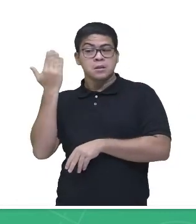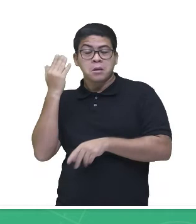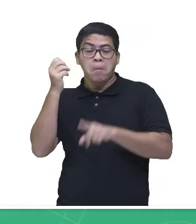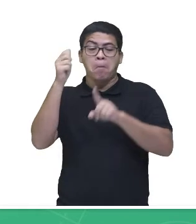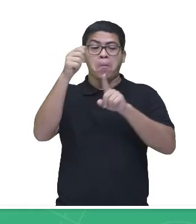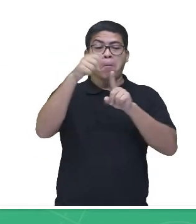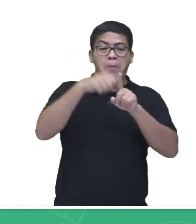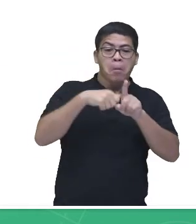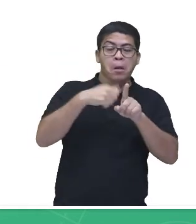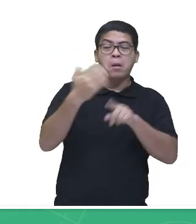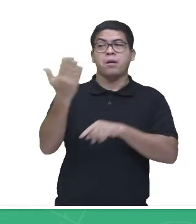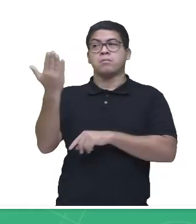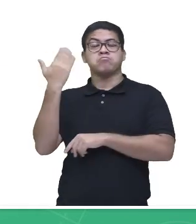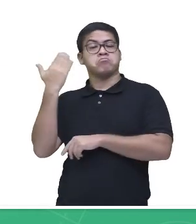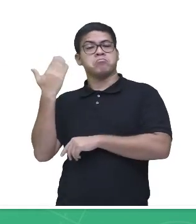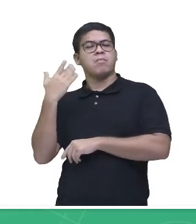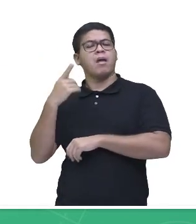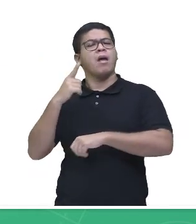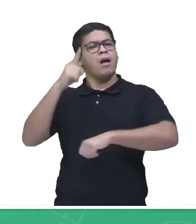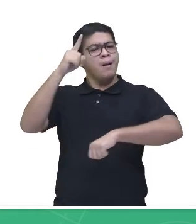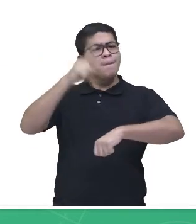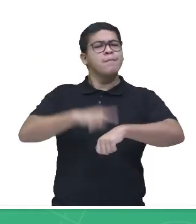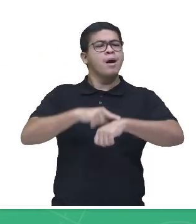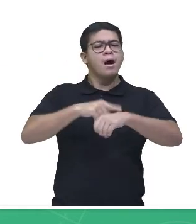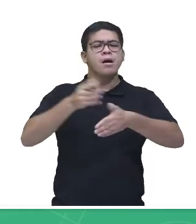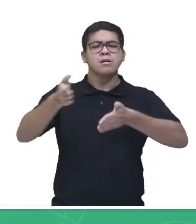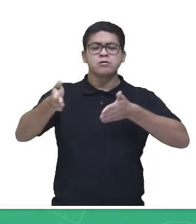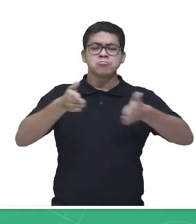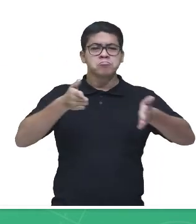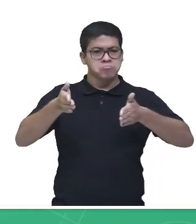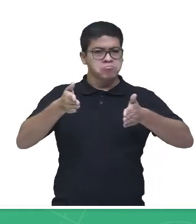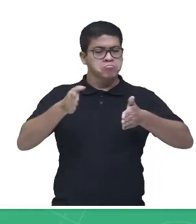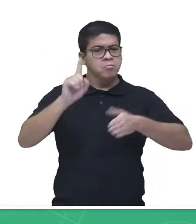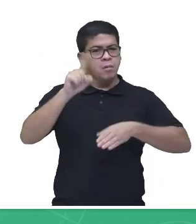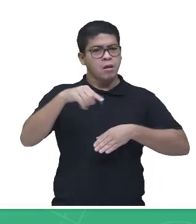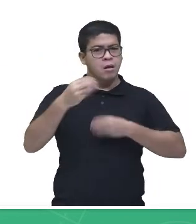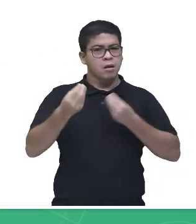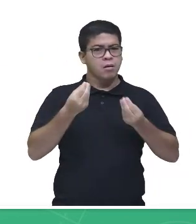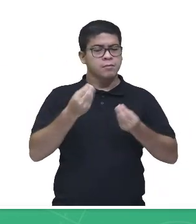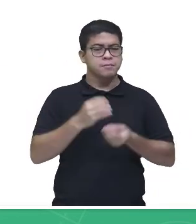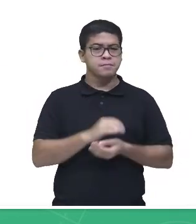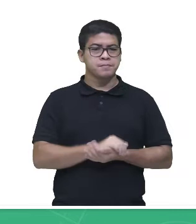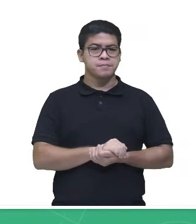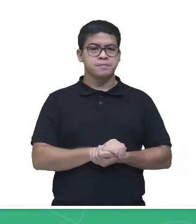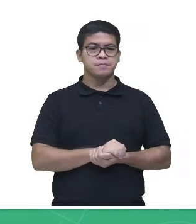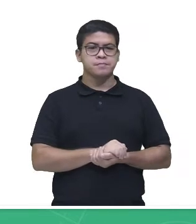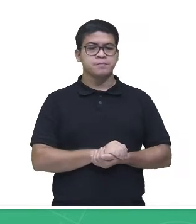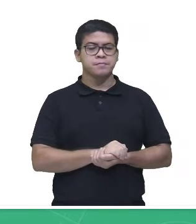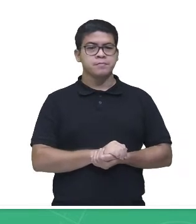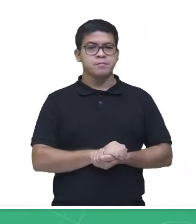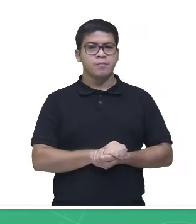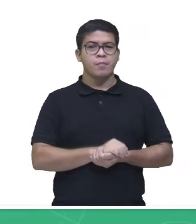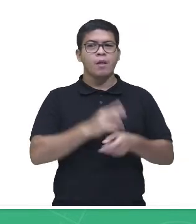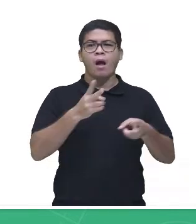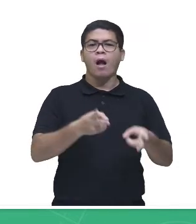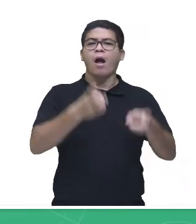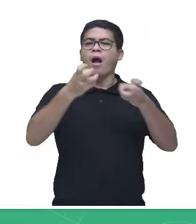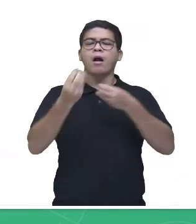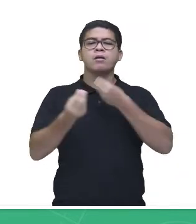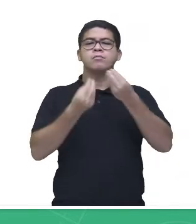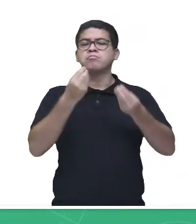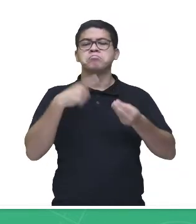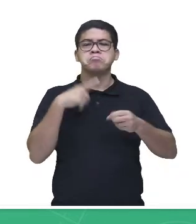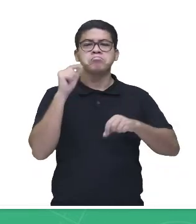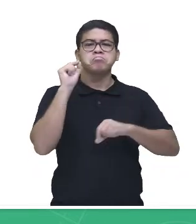Você percebe? Ele está marcando o tempo. Isso é o marcador temporal, ok? E ele atrai o verbo, fazendo com